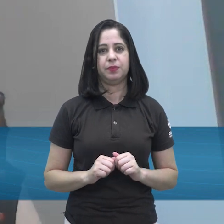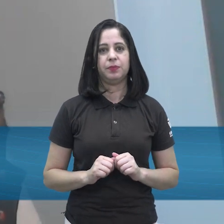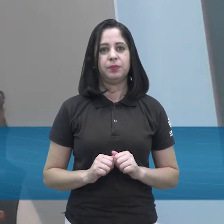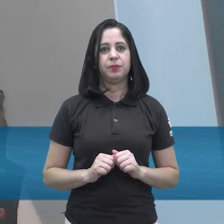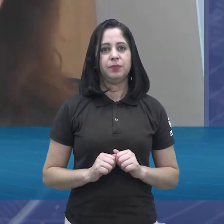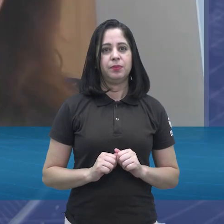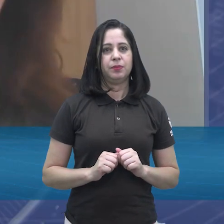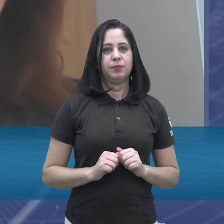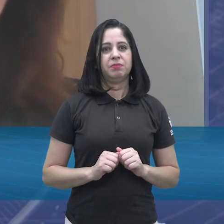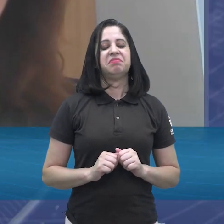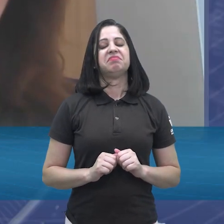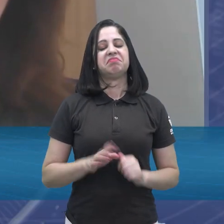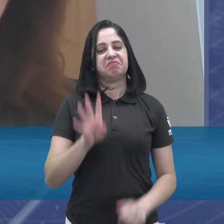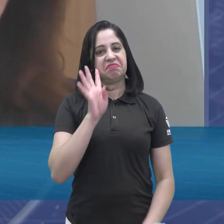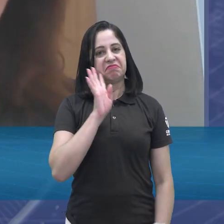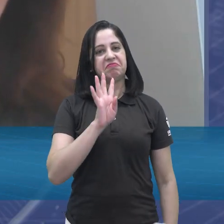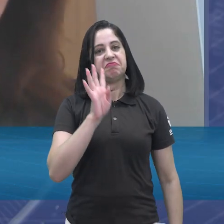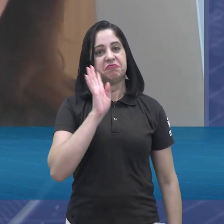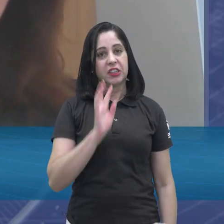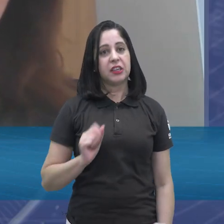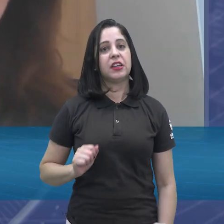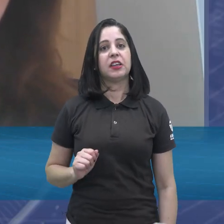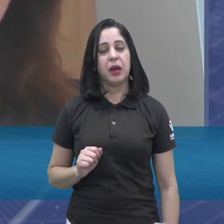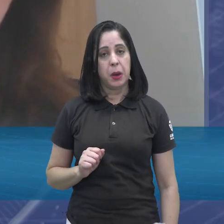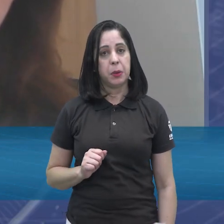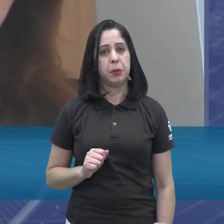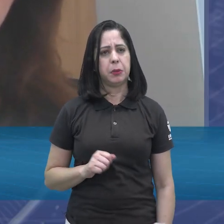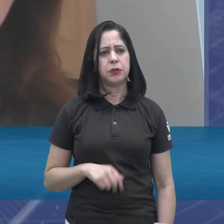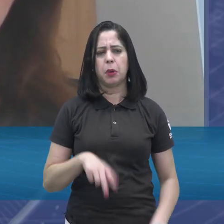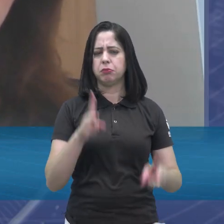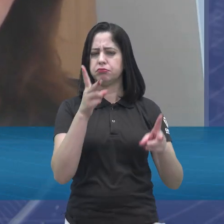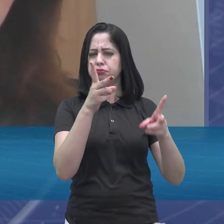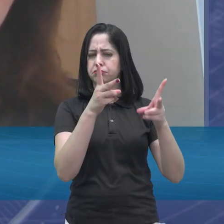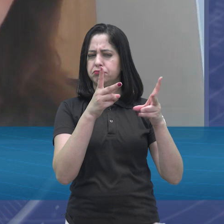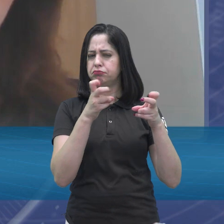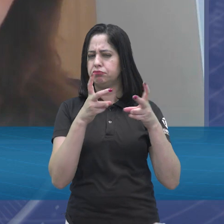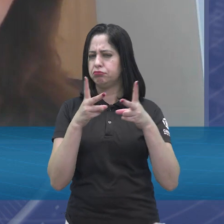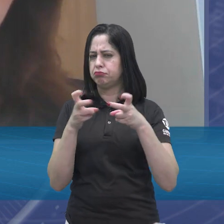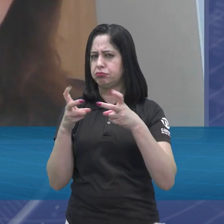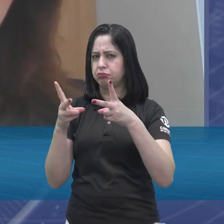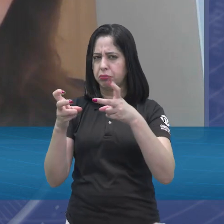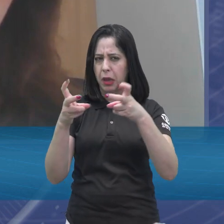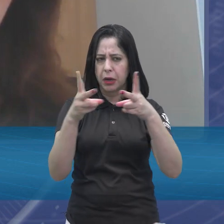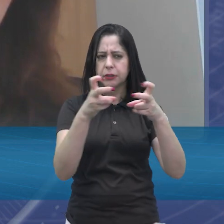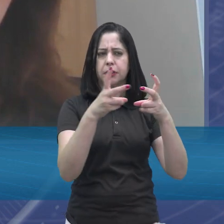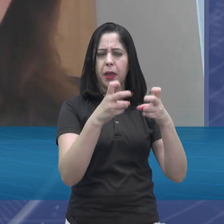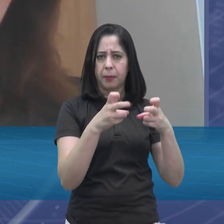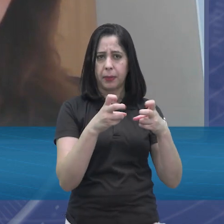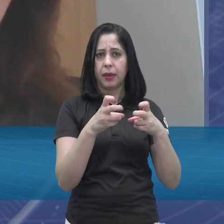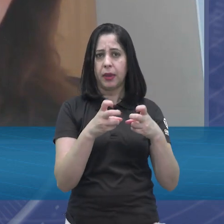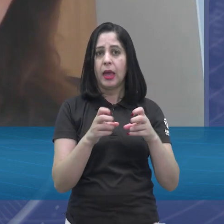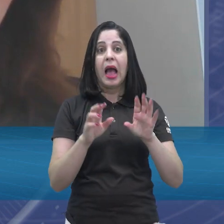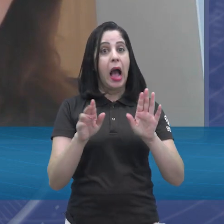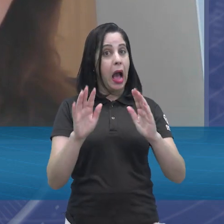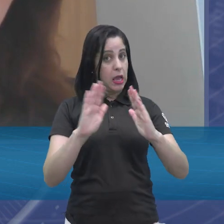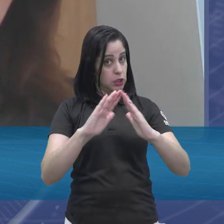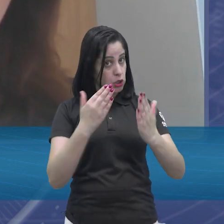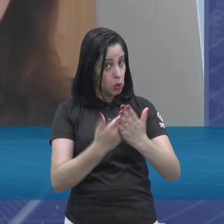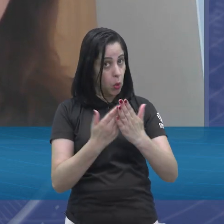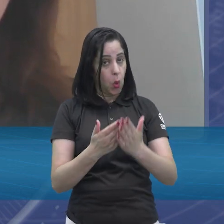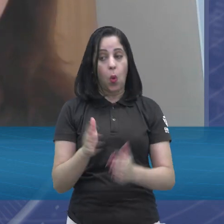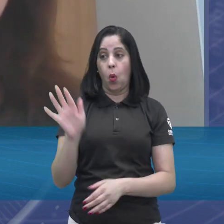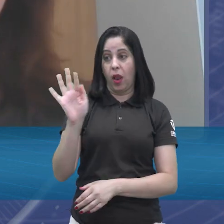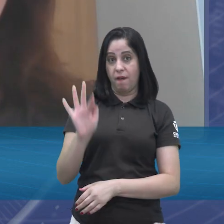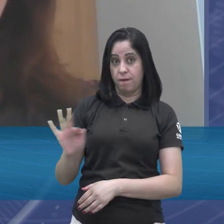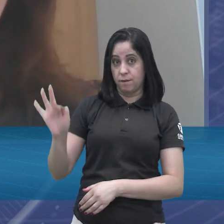empresa. Legal, Ana. E é um mapeamento que também engloba as escolas, as